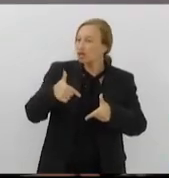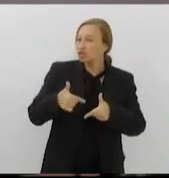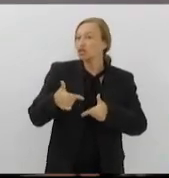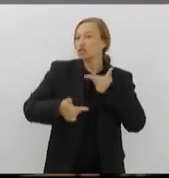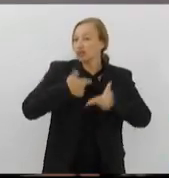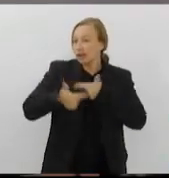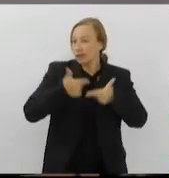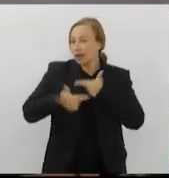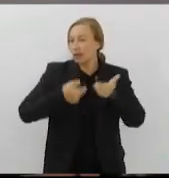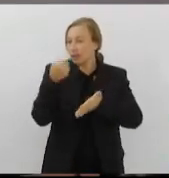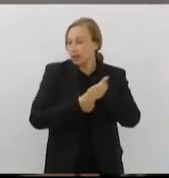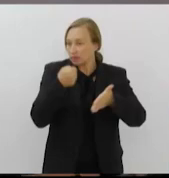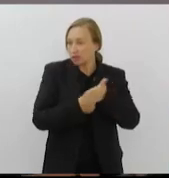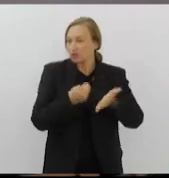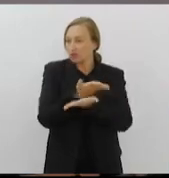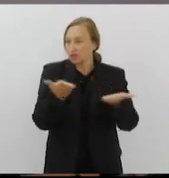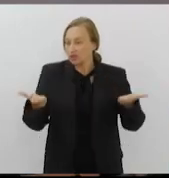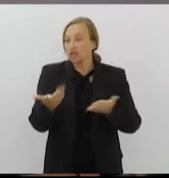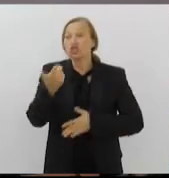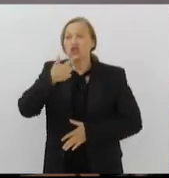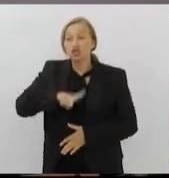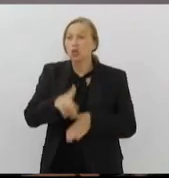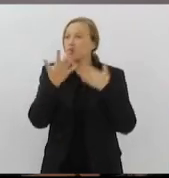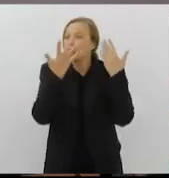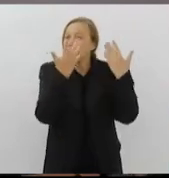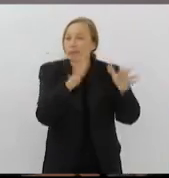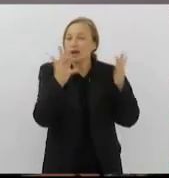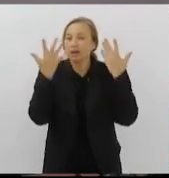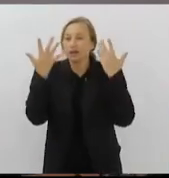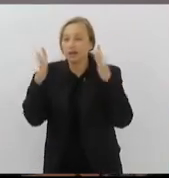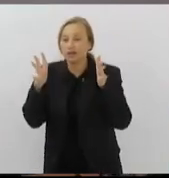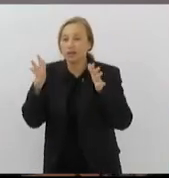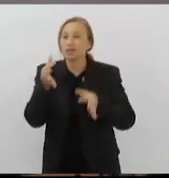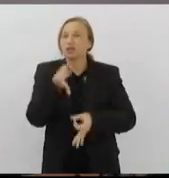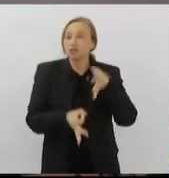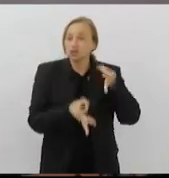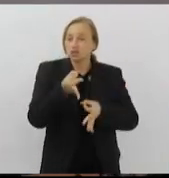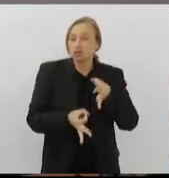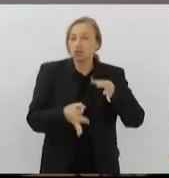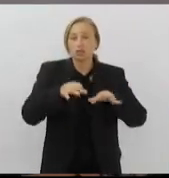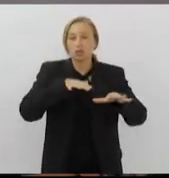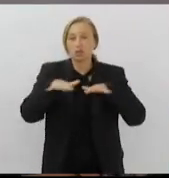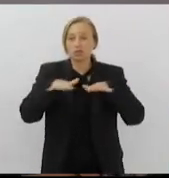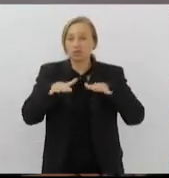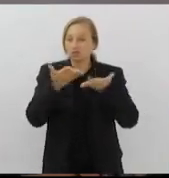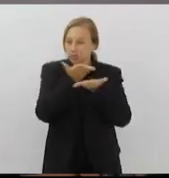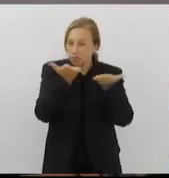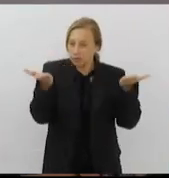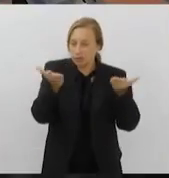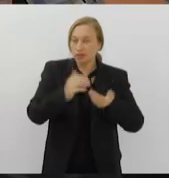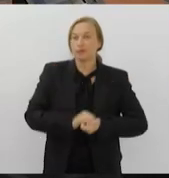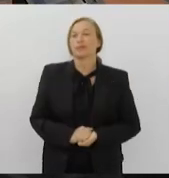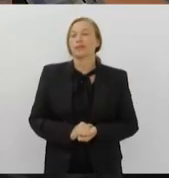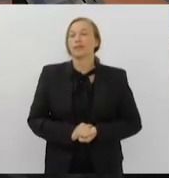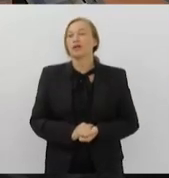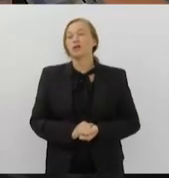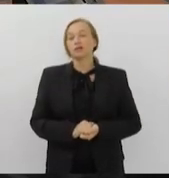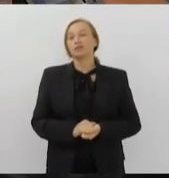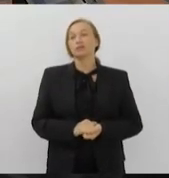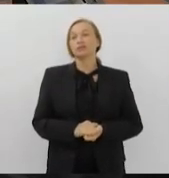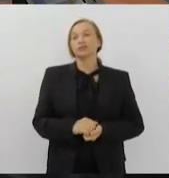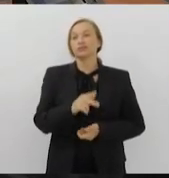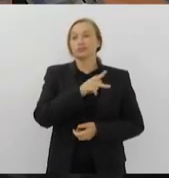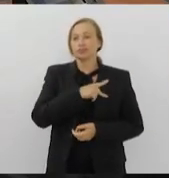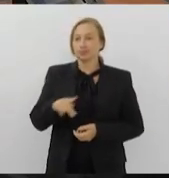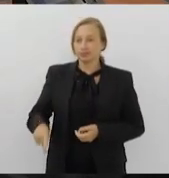trabalhar para brigar pelos senhores. Mais uma vez, parabéns pela justa manifestação de vossas excelências. Presidente, vamos